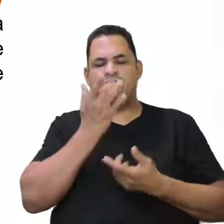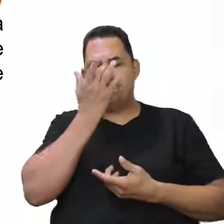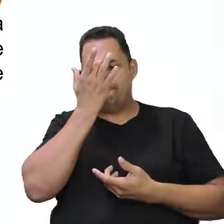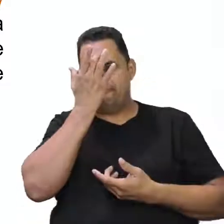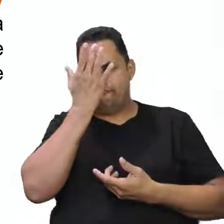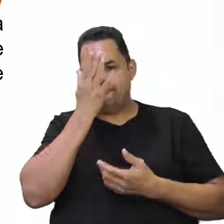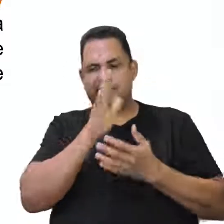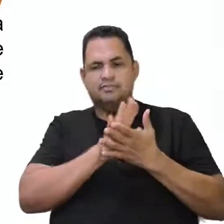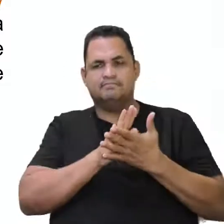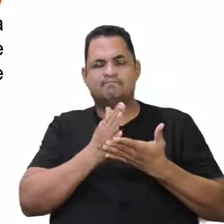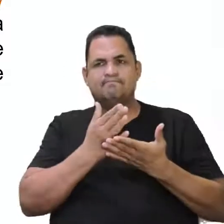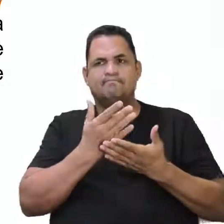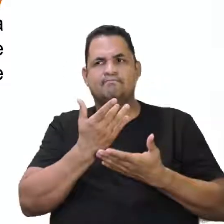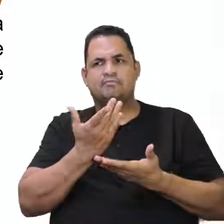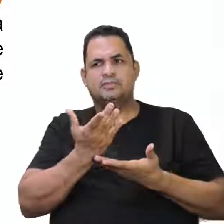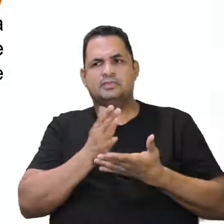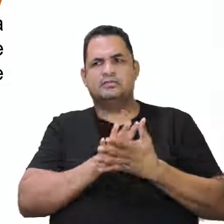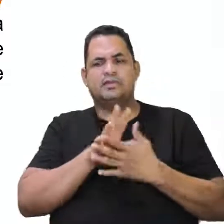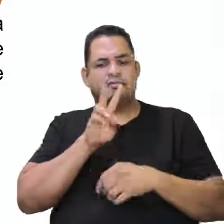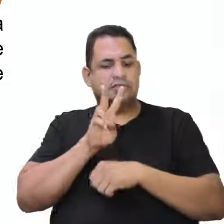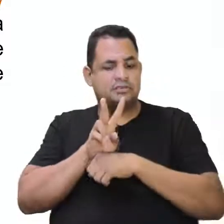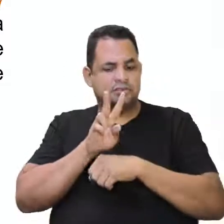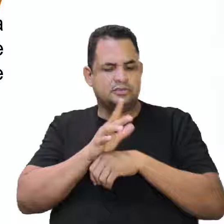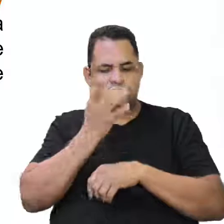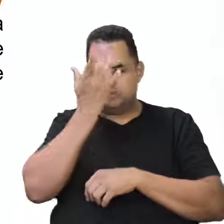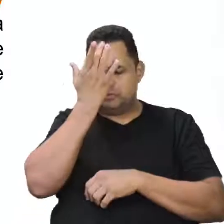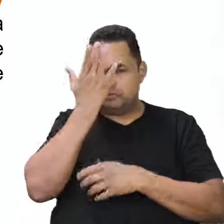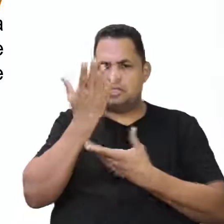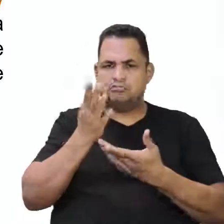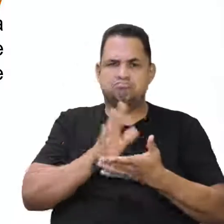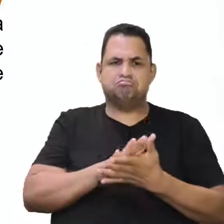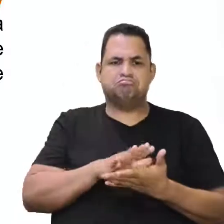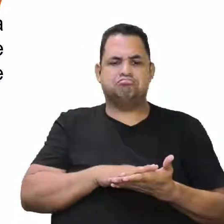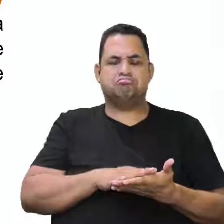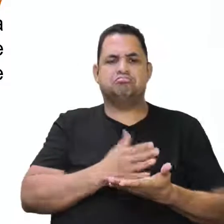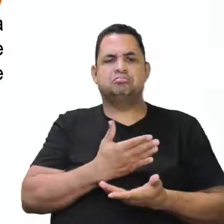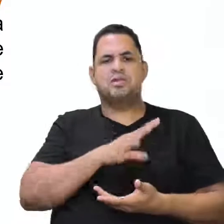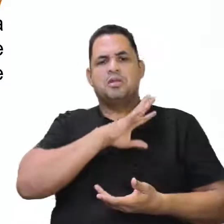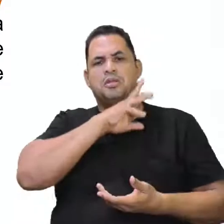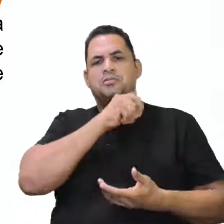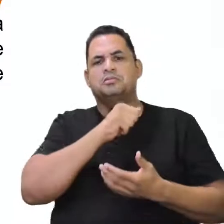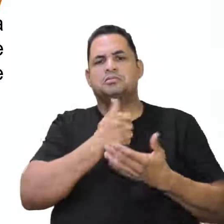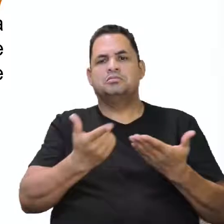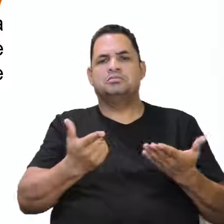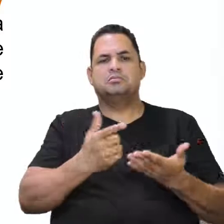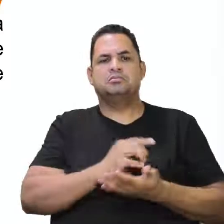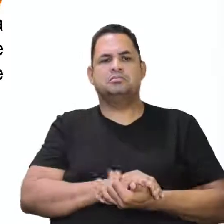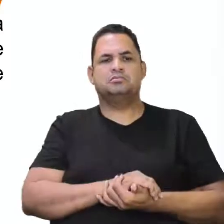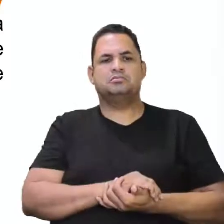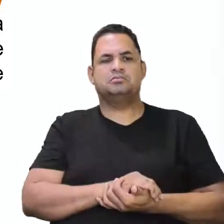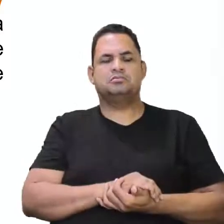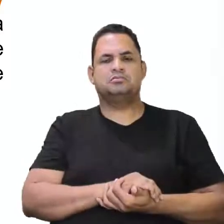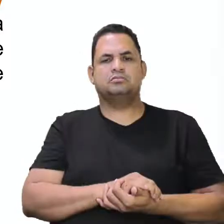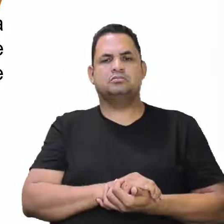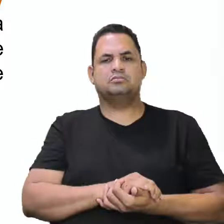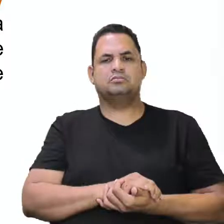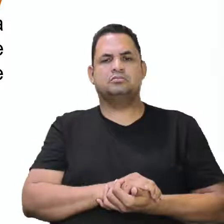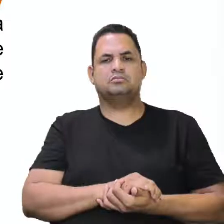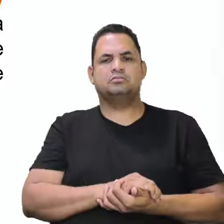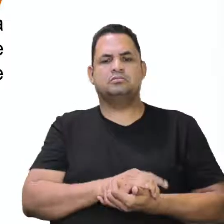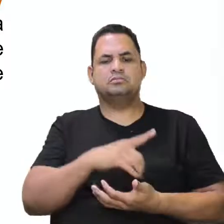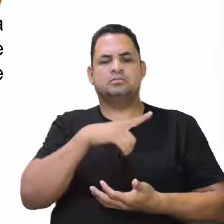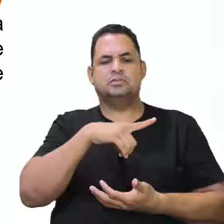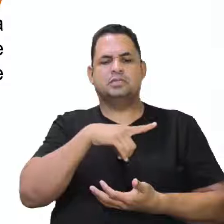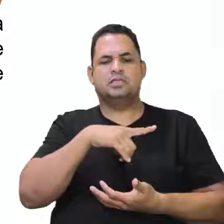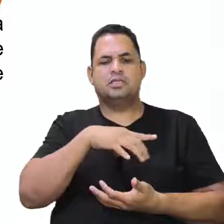de tomar conta, de cuidar deles. Having a pet make life happier. Ter